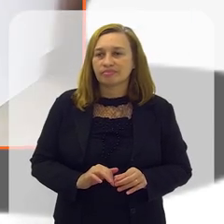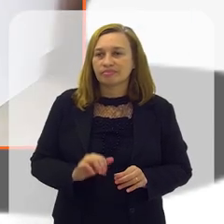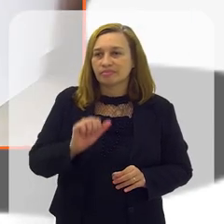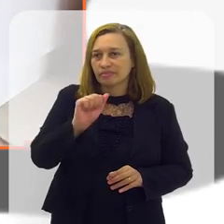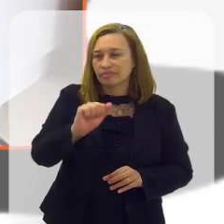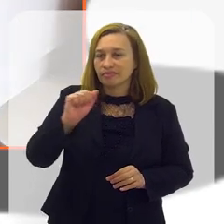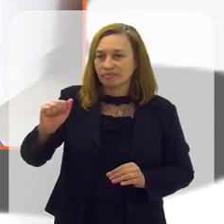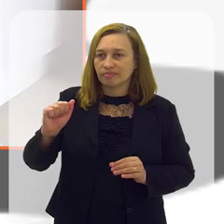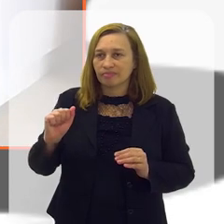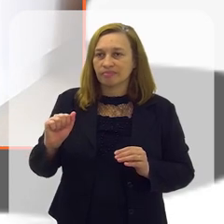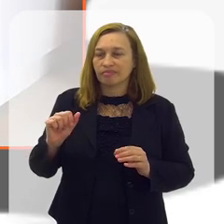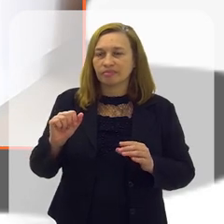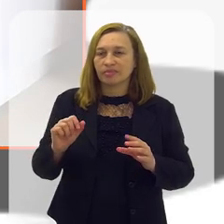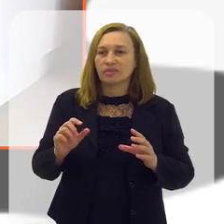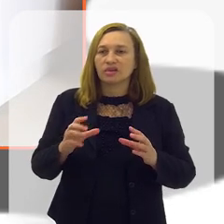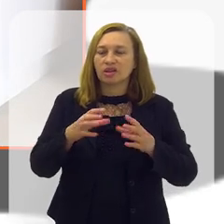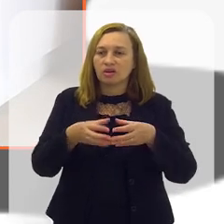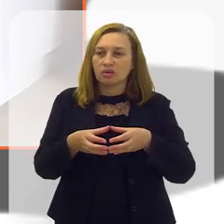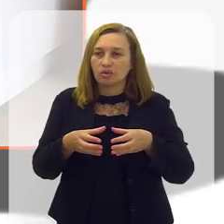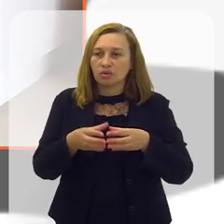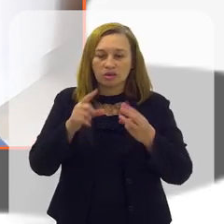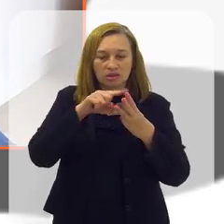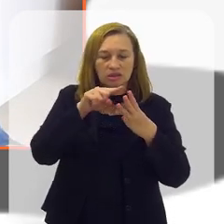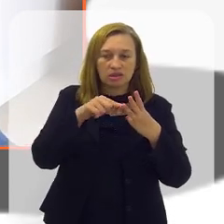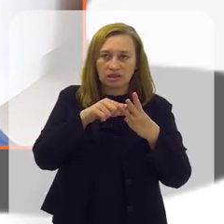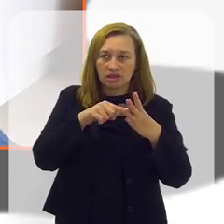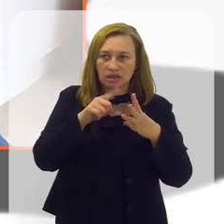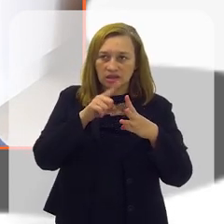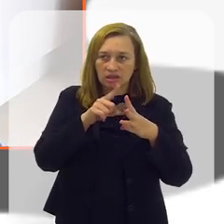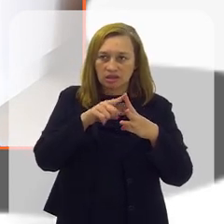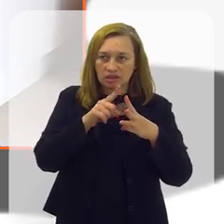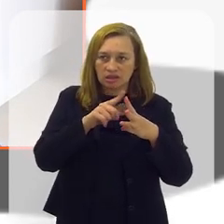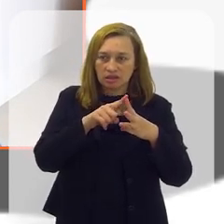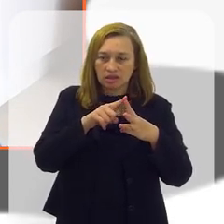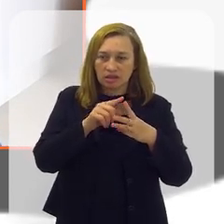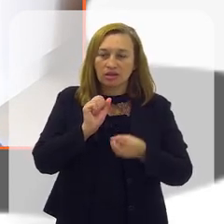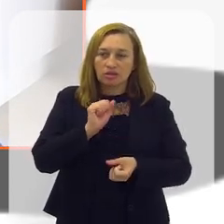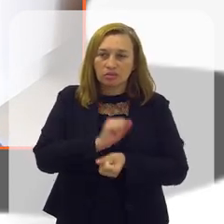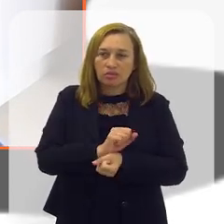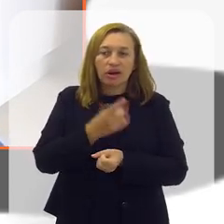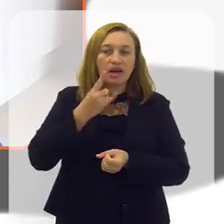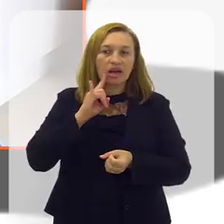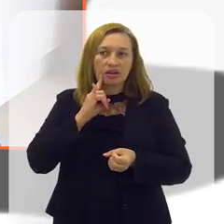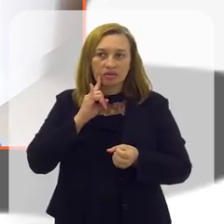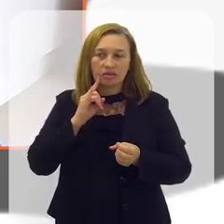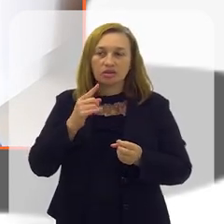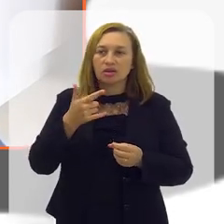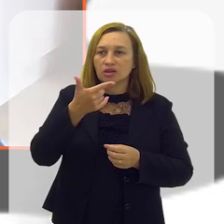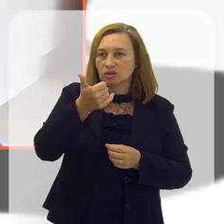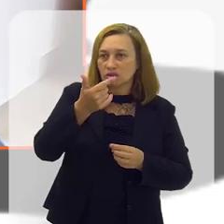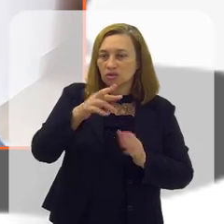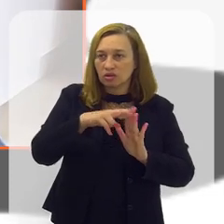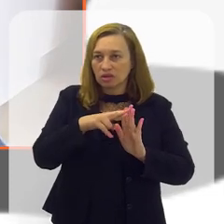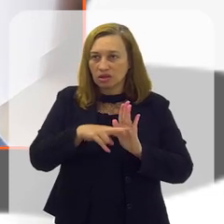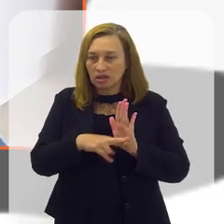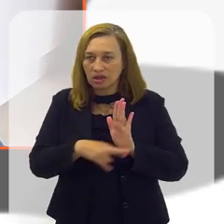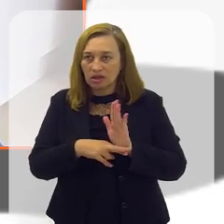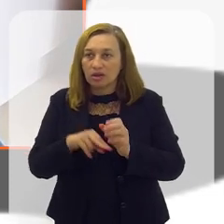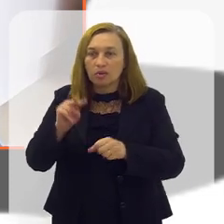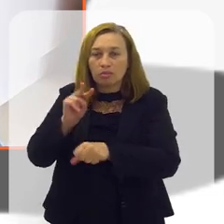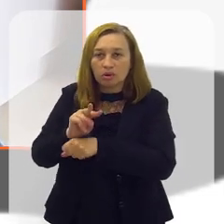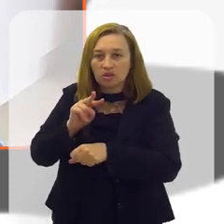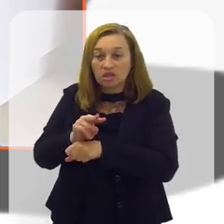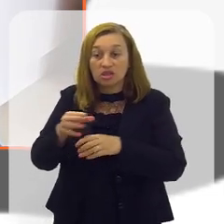a Alcoólicos Anônimos tem três legados, tá? Da recuperação, que é essa que faz os 12 passos,